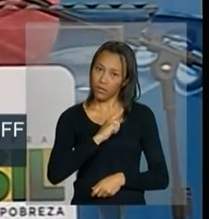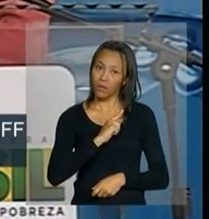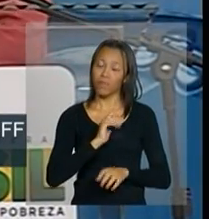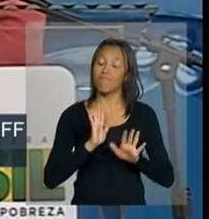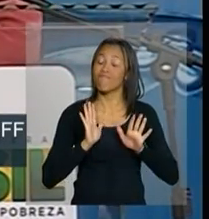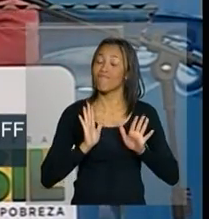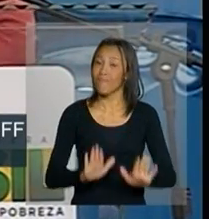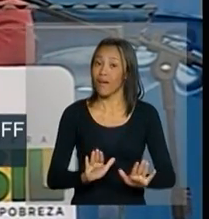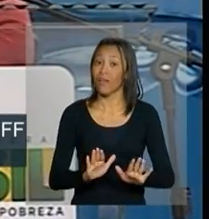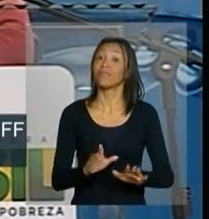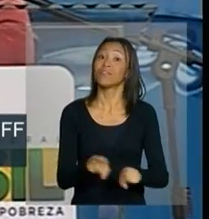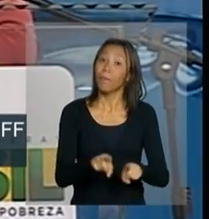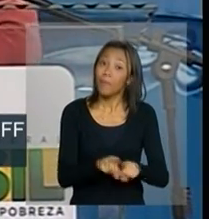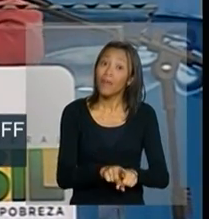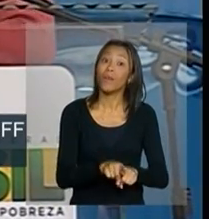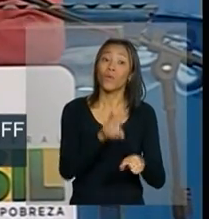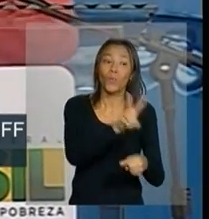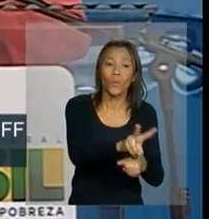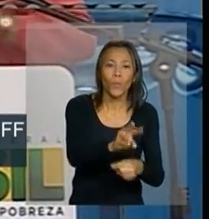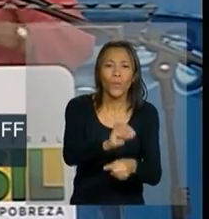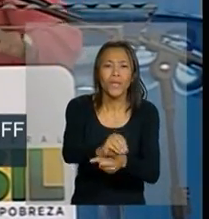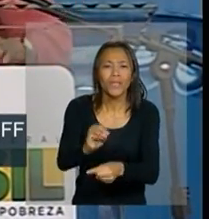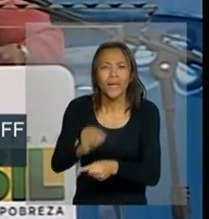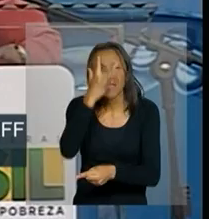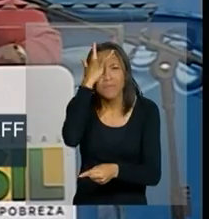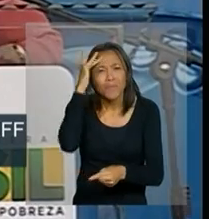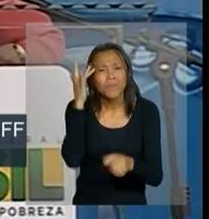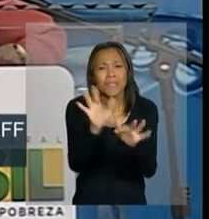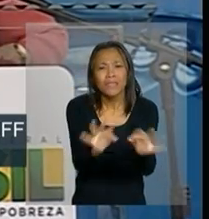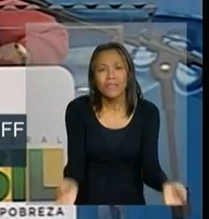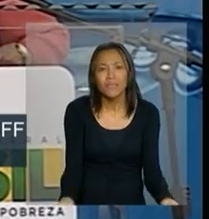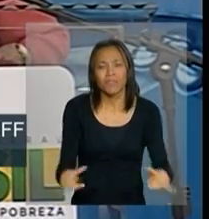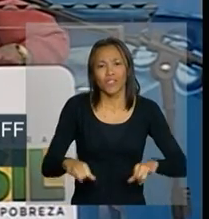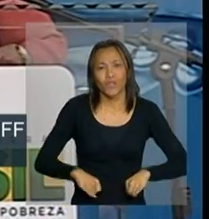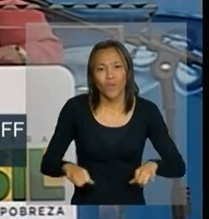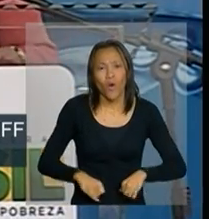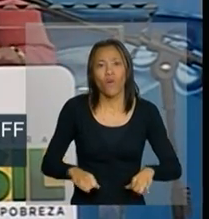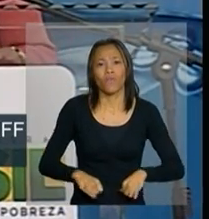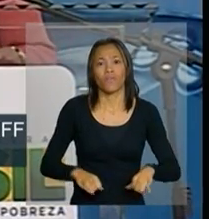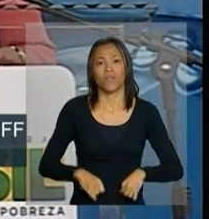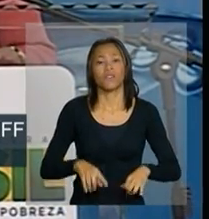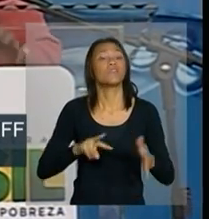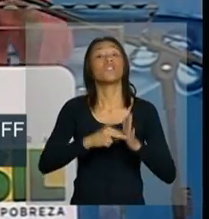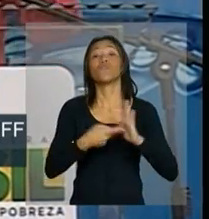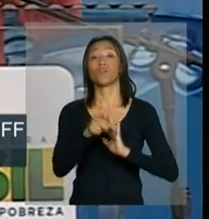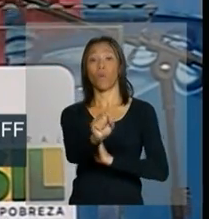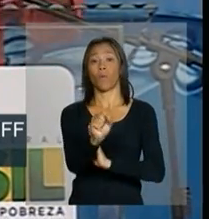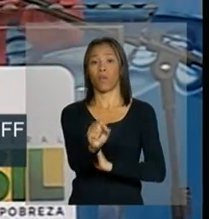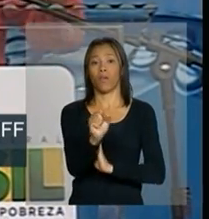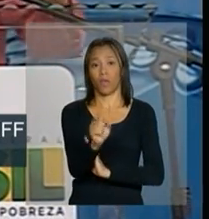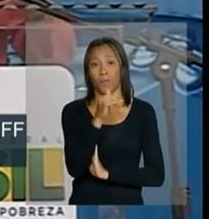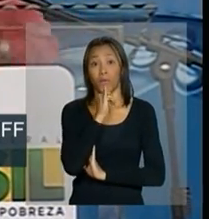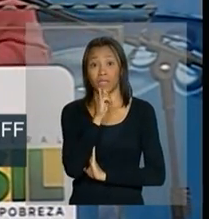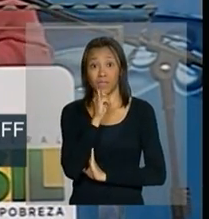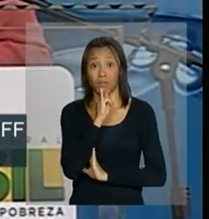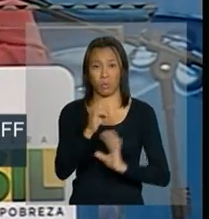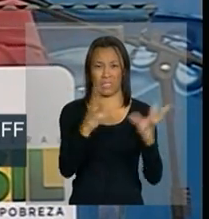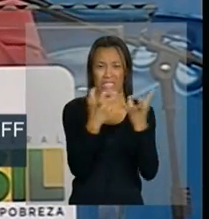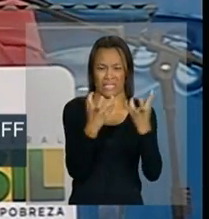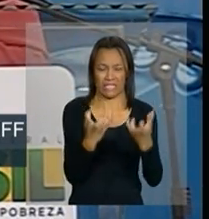Mas cuidar dos mais frágeis significa necessariamente, no caso da